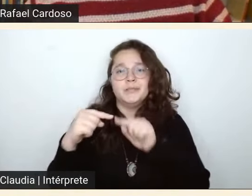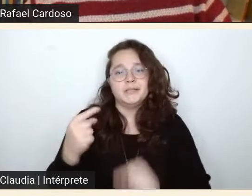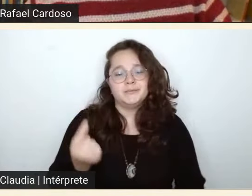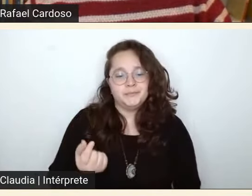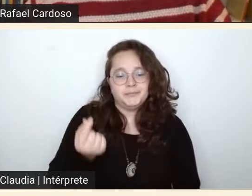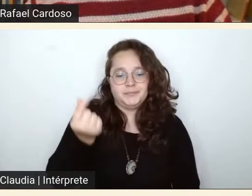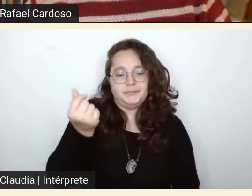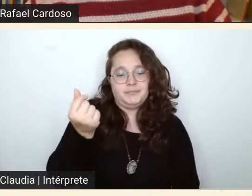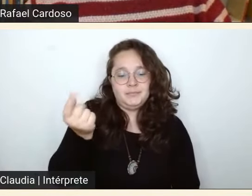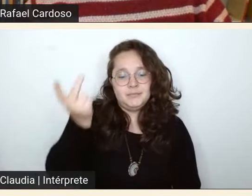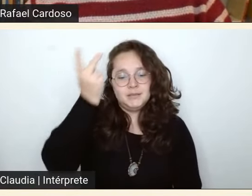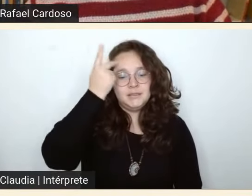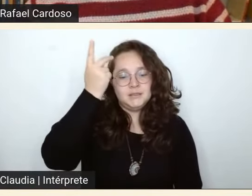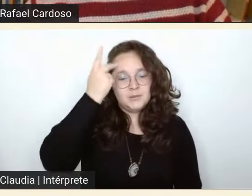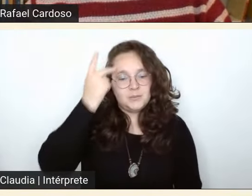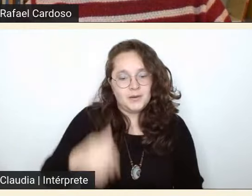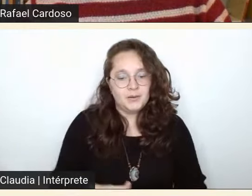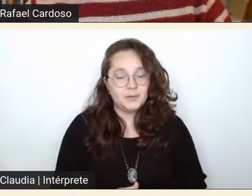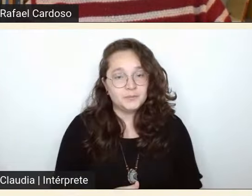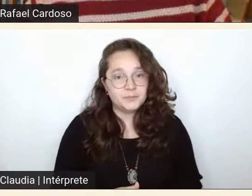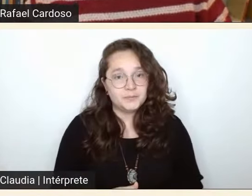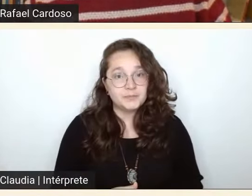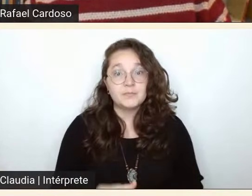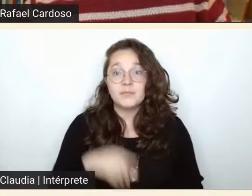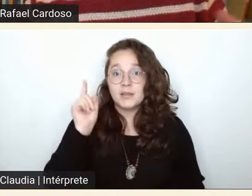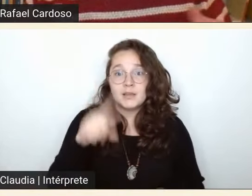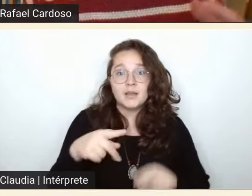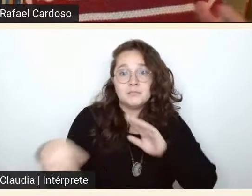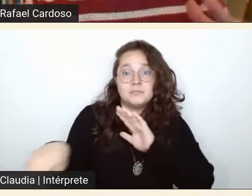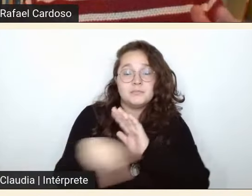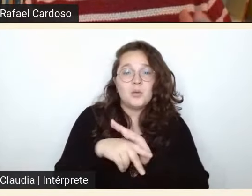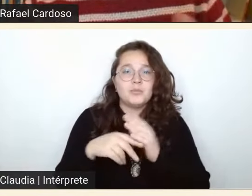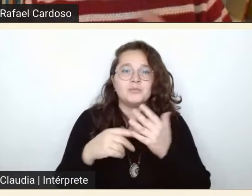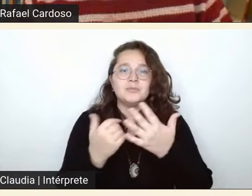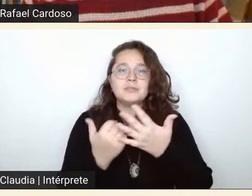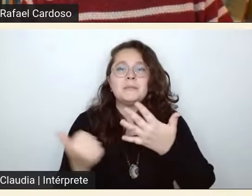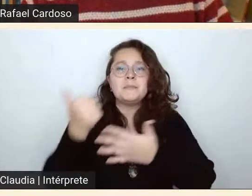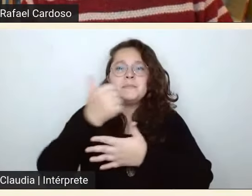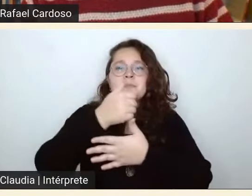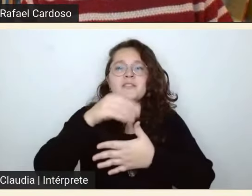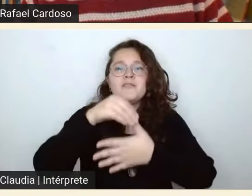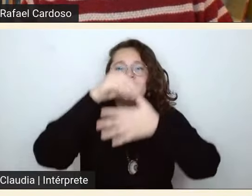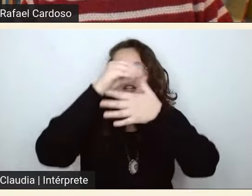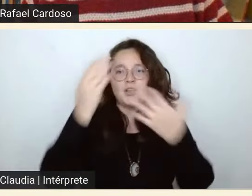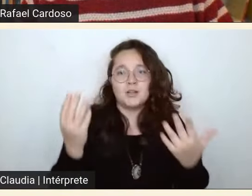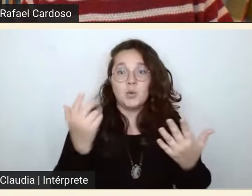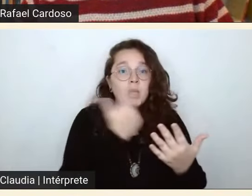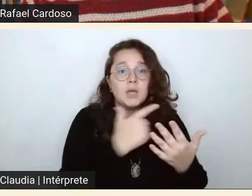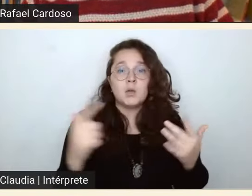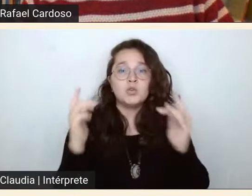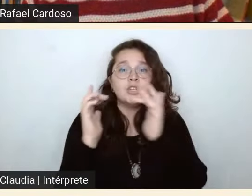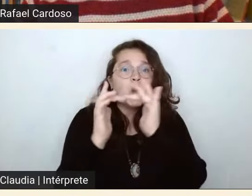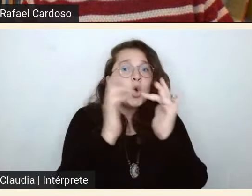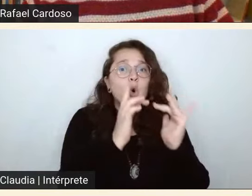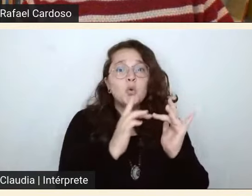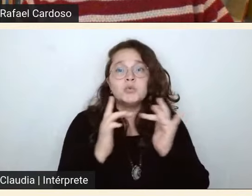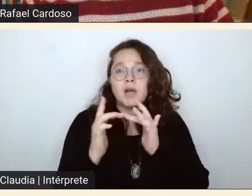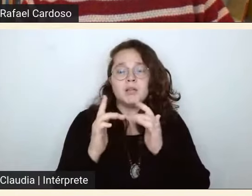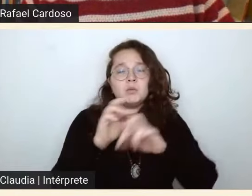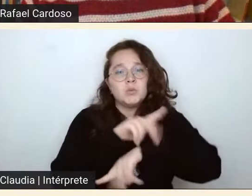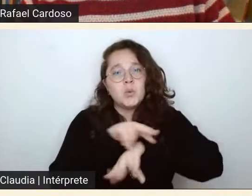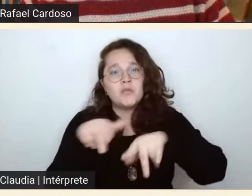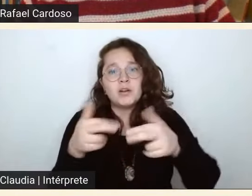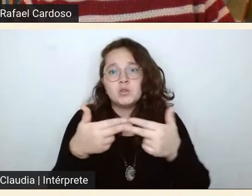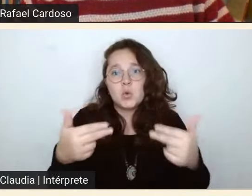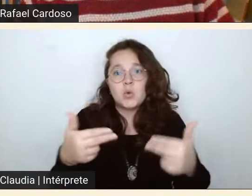burguesia de São Paulo, pessoas que vinham de um meio privilegiado e não estavam em contato com aquilo que elas mesmas resolveram